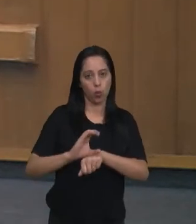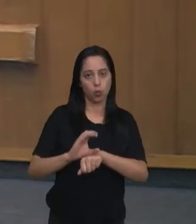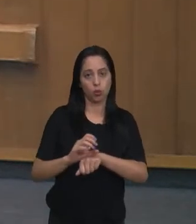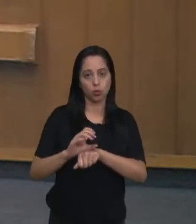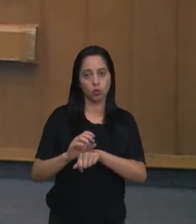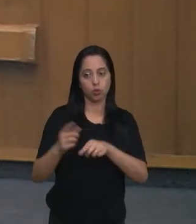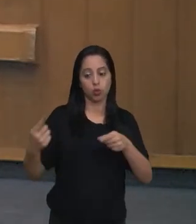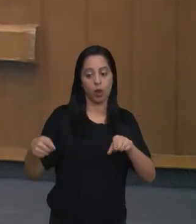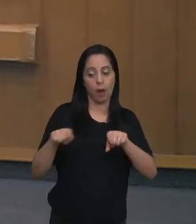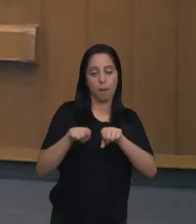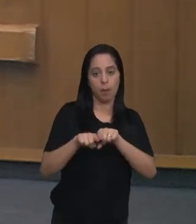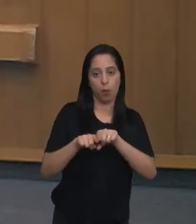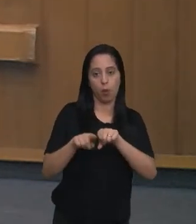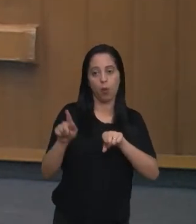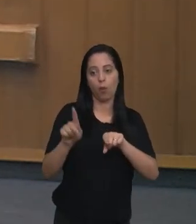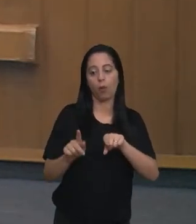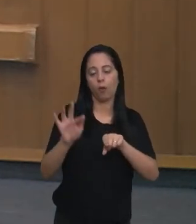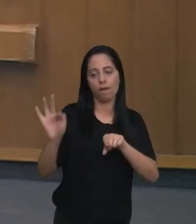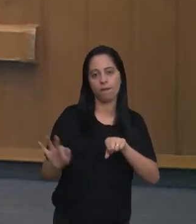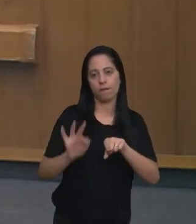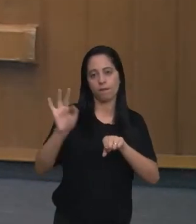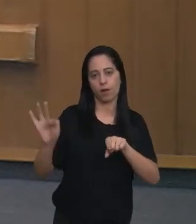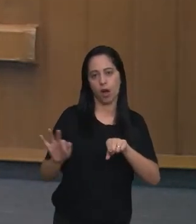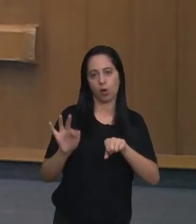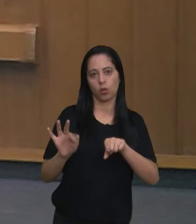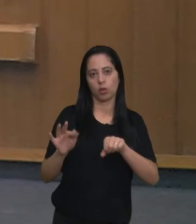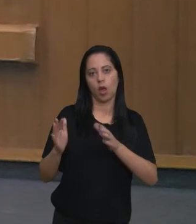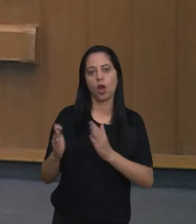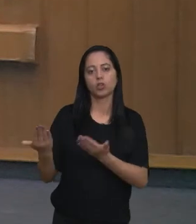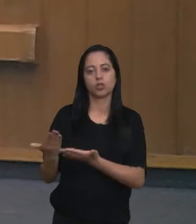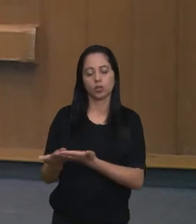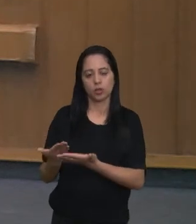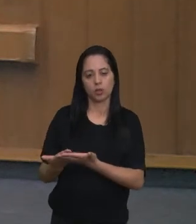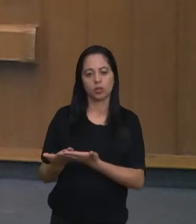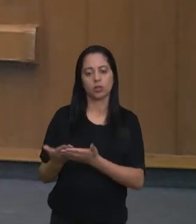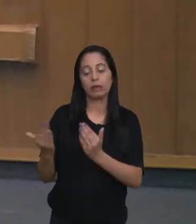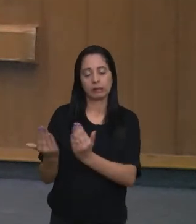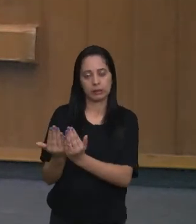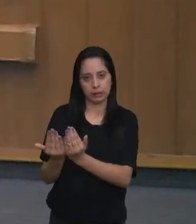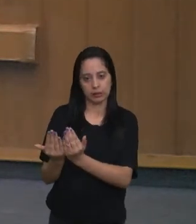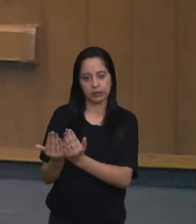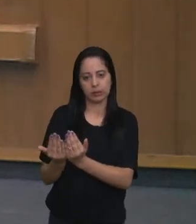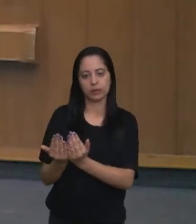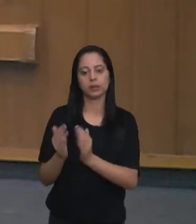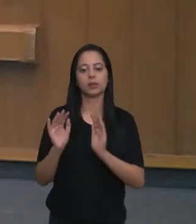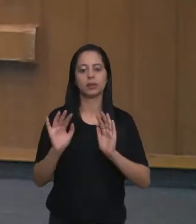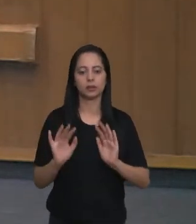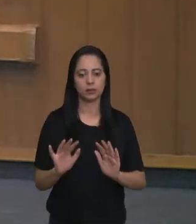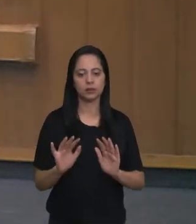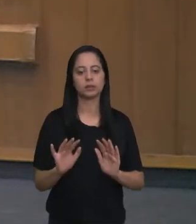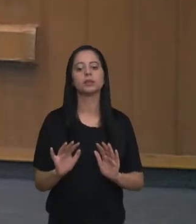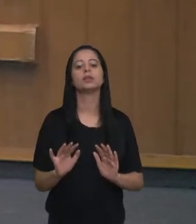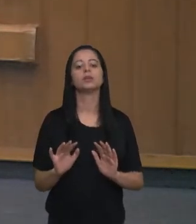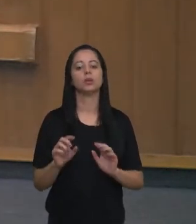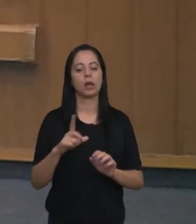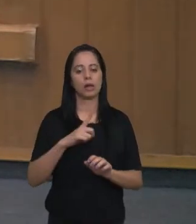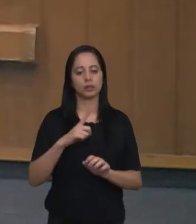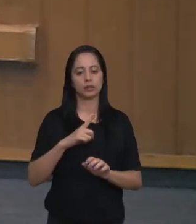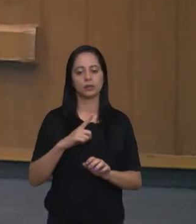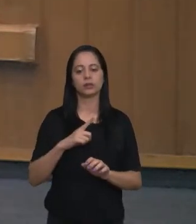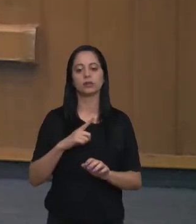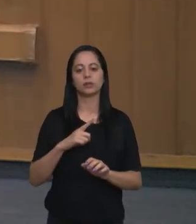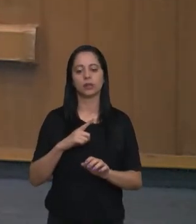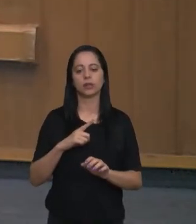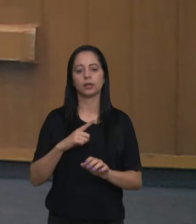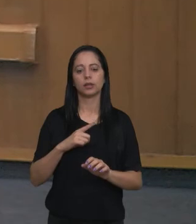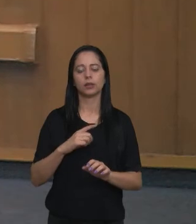Faculdade Cristã da Cidade, que nasceu então com a excelência do ensino também cristão na